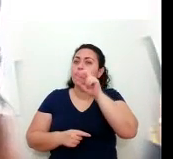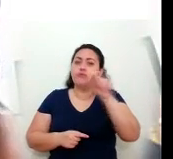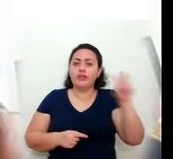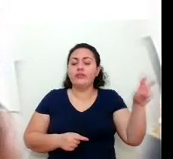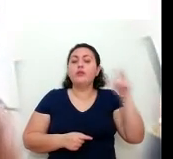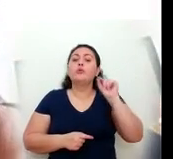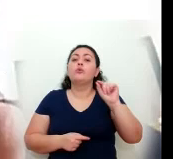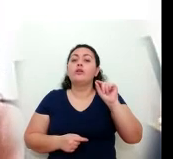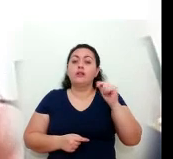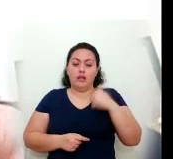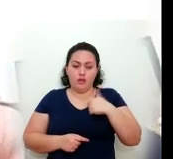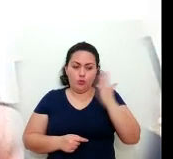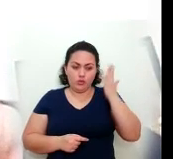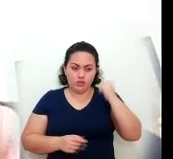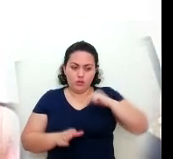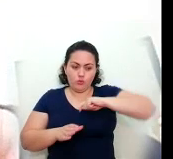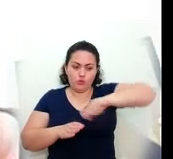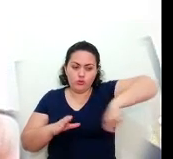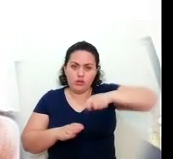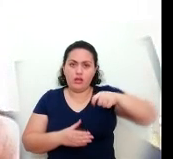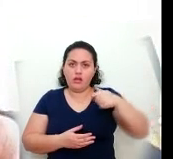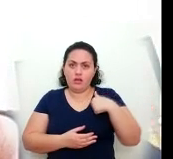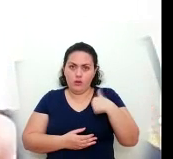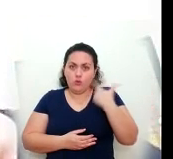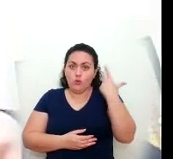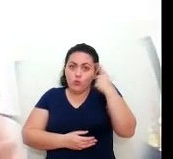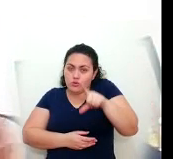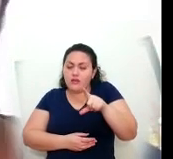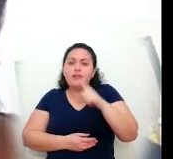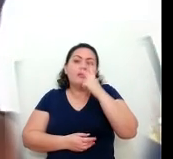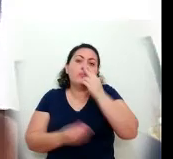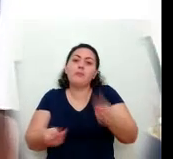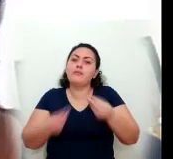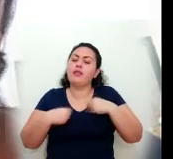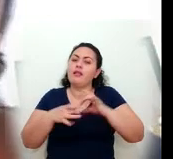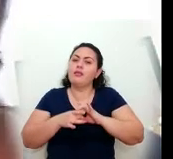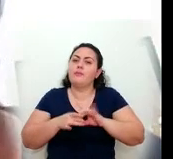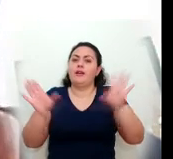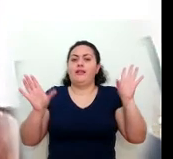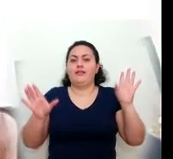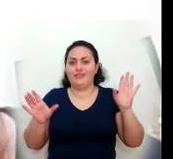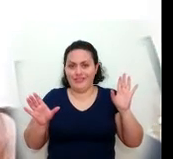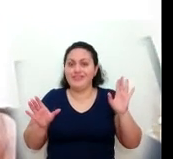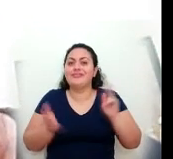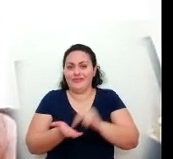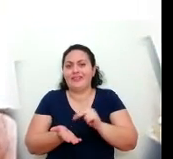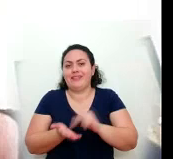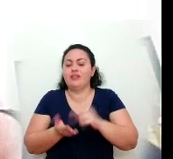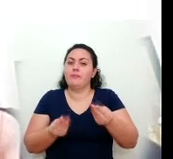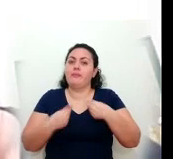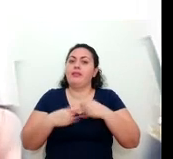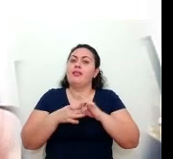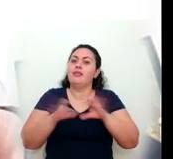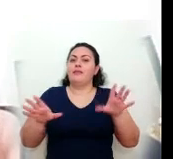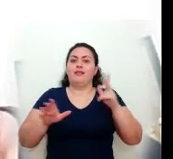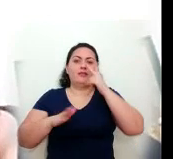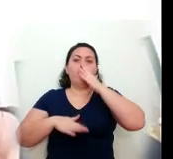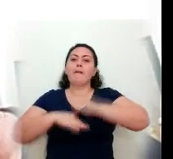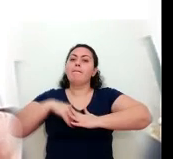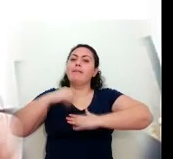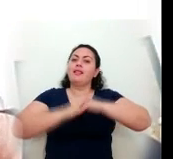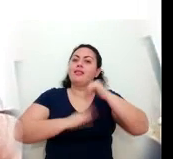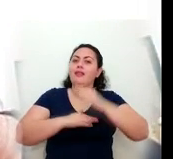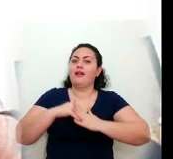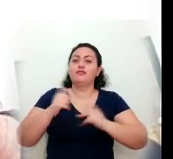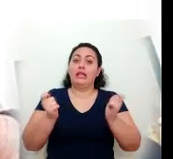saber cozinhar, no conseguir cozinhar, ele é bem libertador, né? Na verdade, assim, é mais uma habilidade, né? Que a